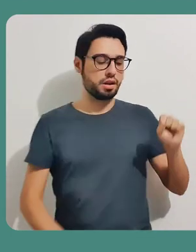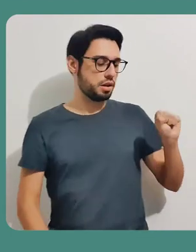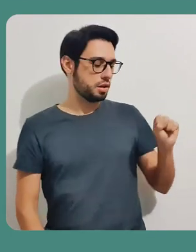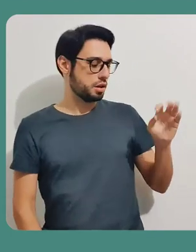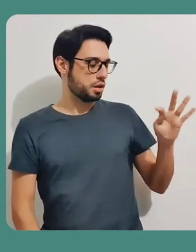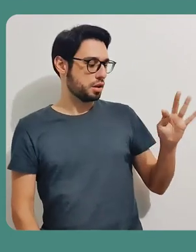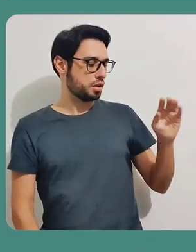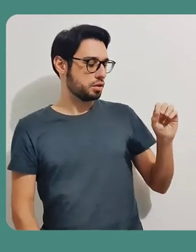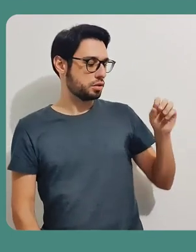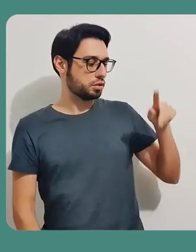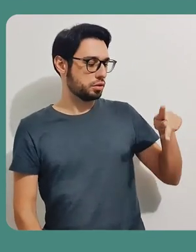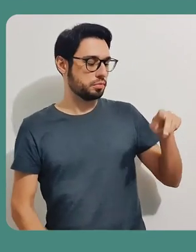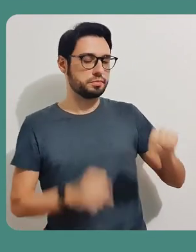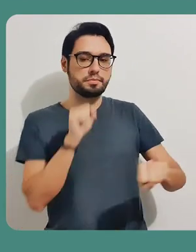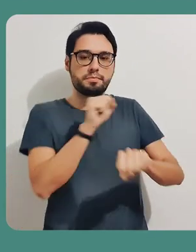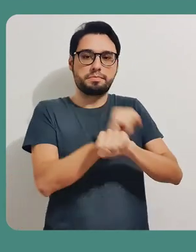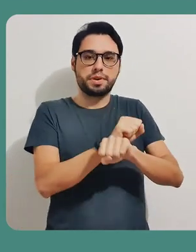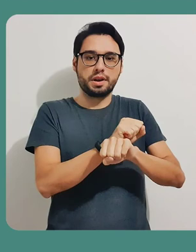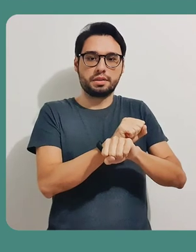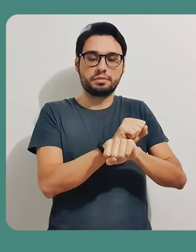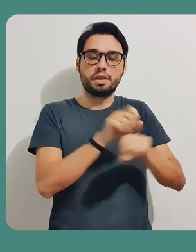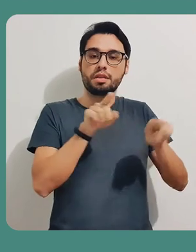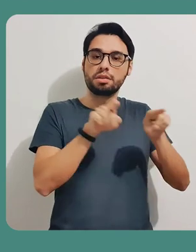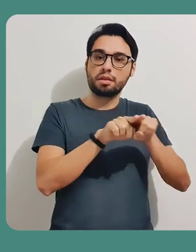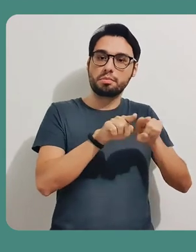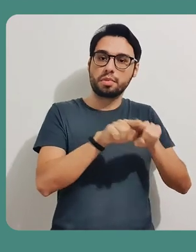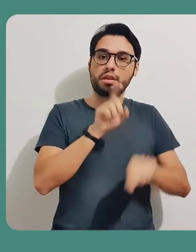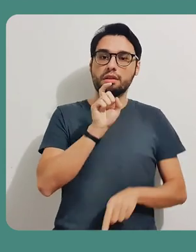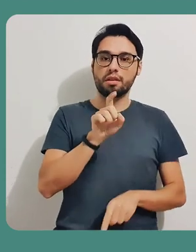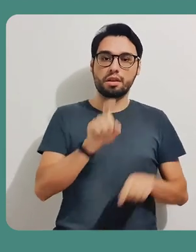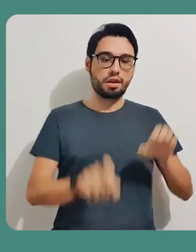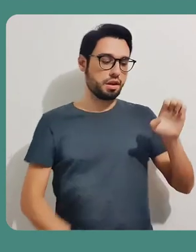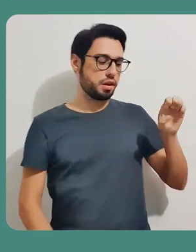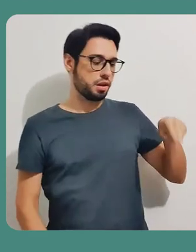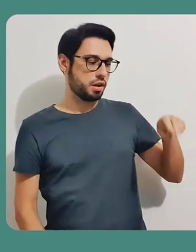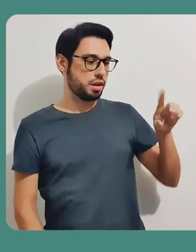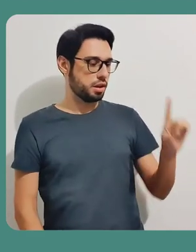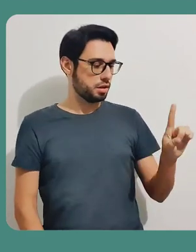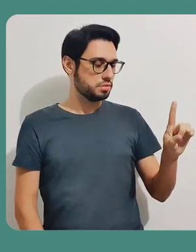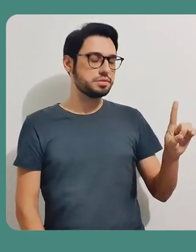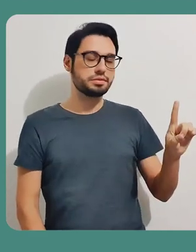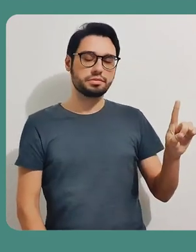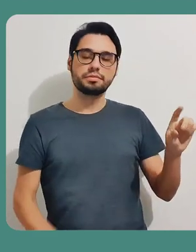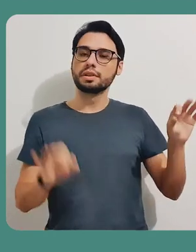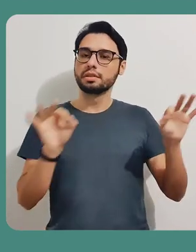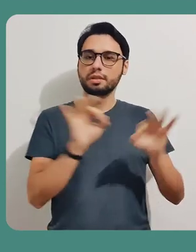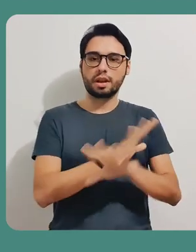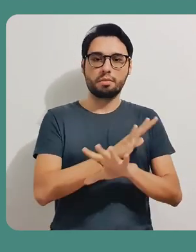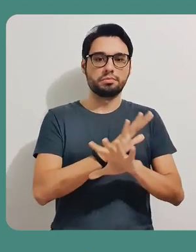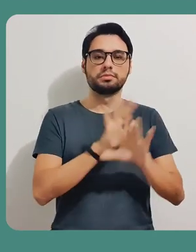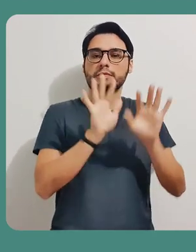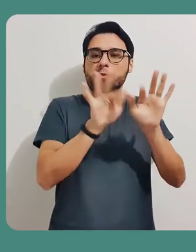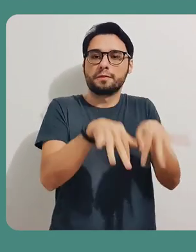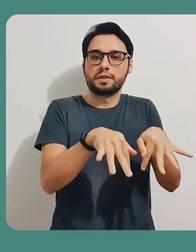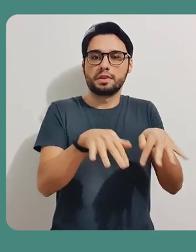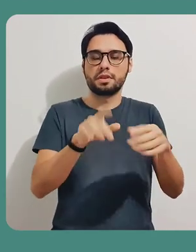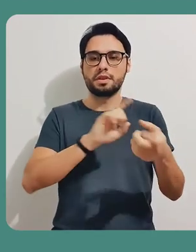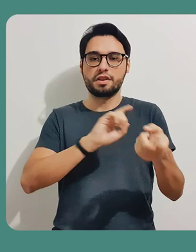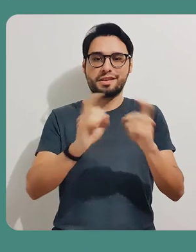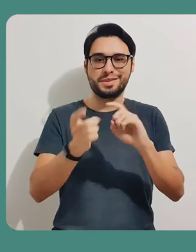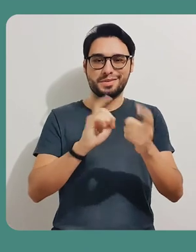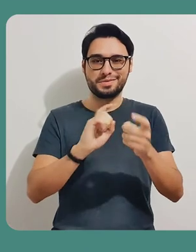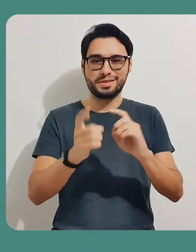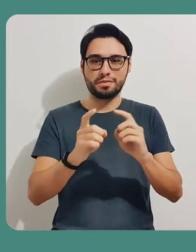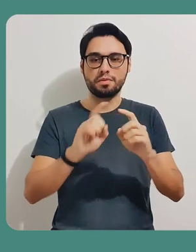transmissão basta clicar em stop ou parar para finalizar sua transmissão clique em and e em seguida